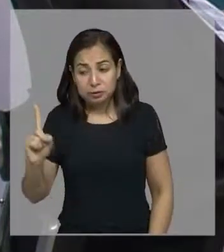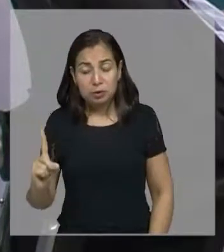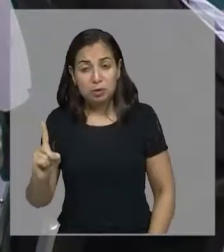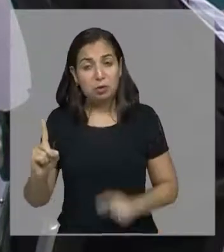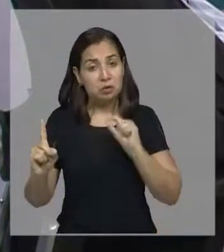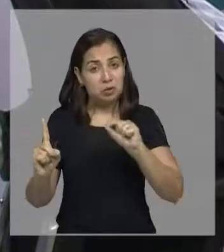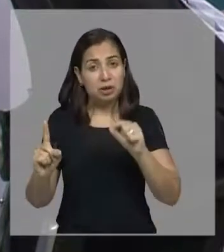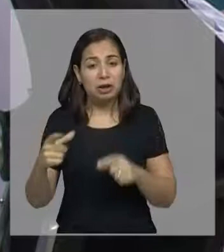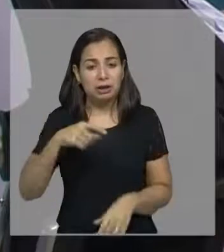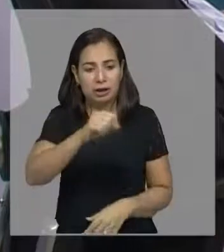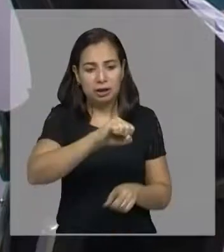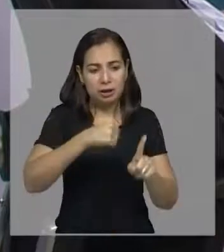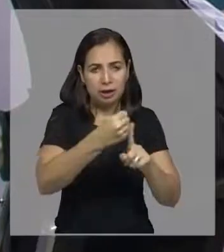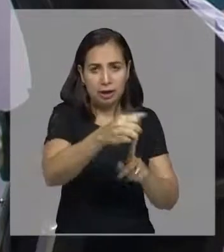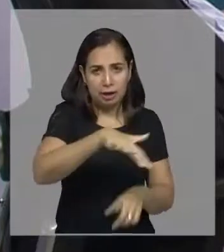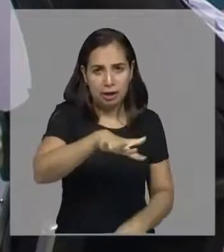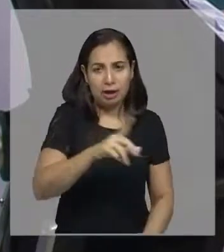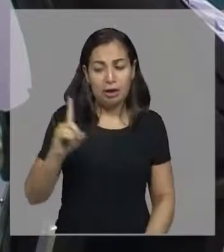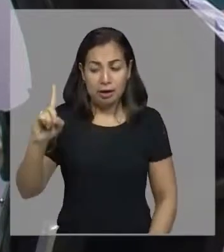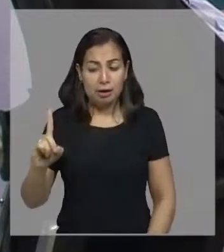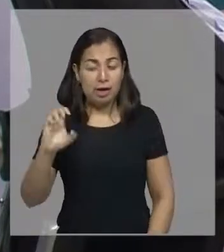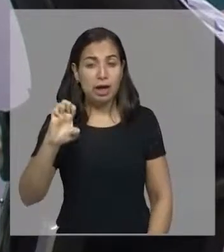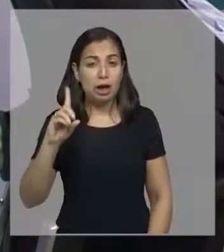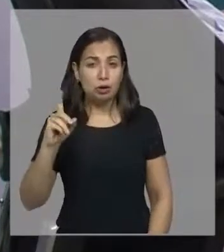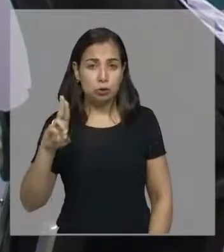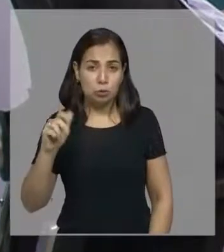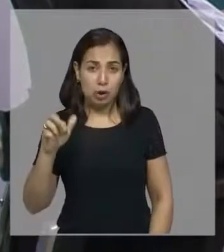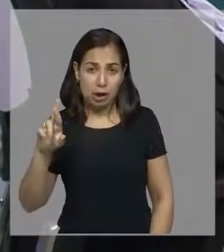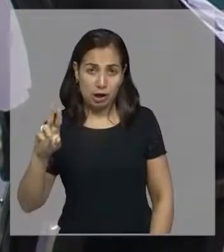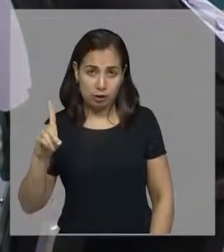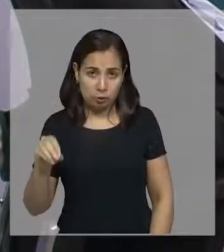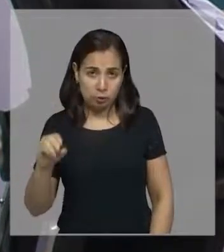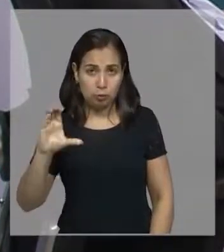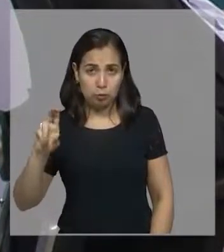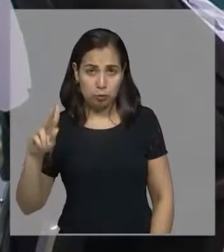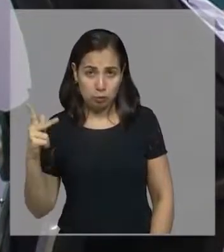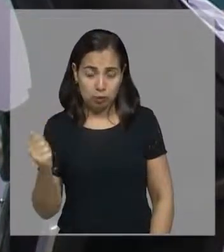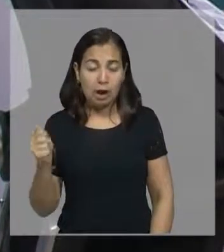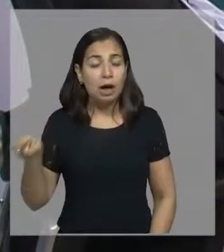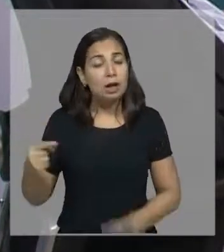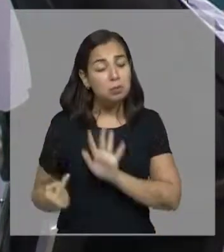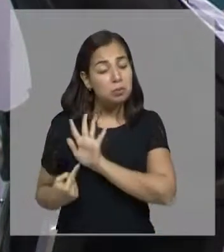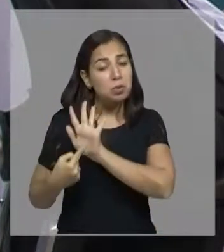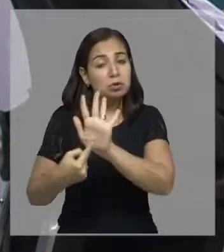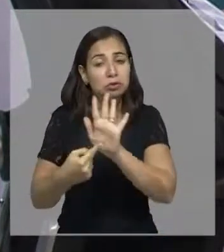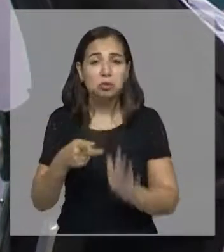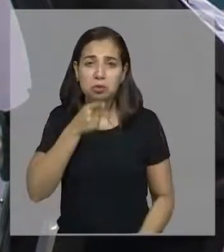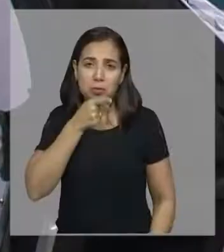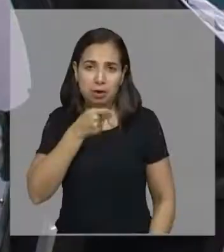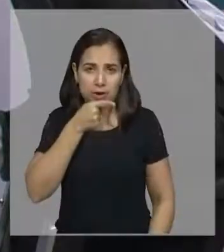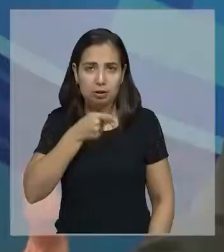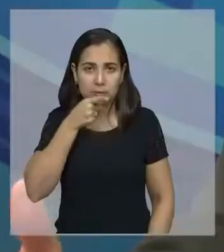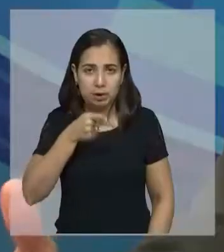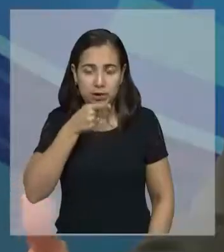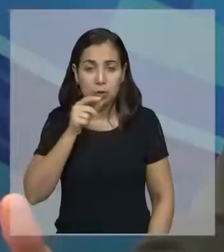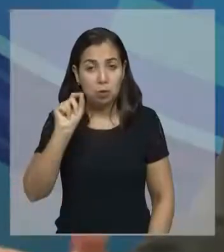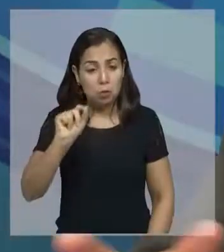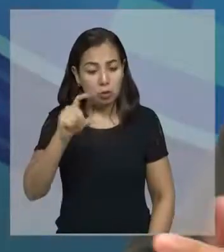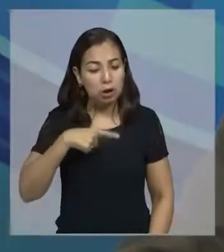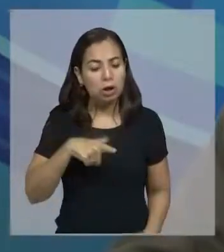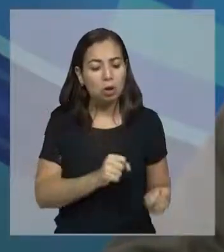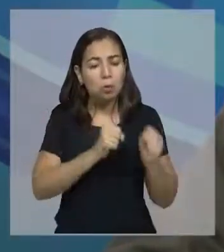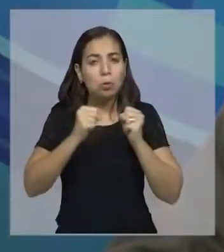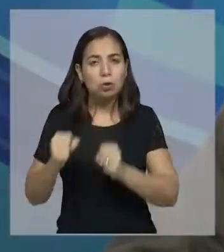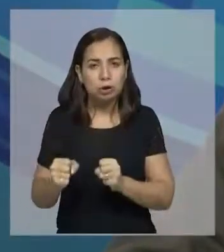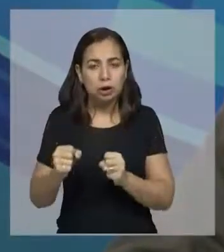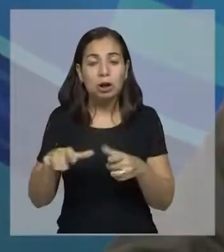Cunha, mostrou a força do parlamento. O parlamento agora sabe a força que tem. E está criando uma enorme dificuldade para